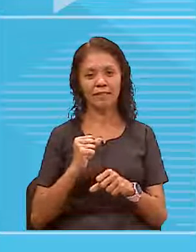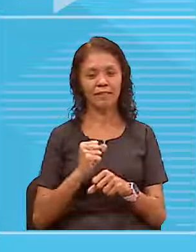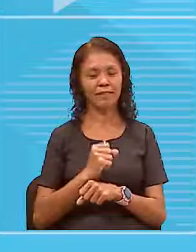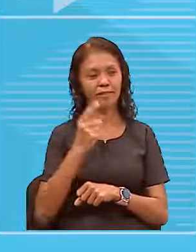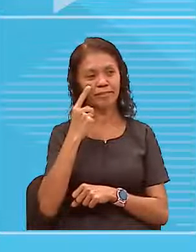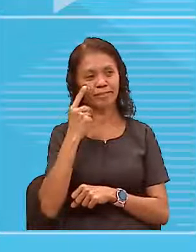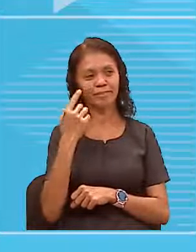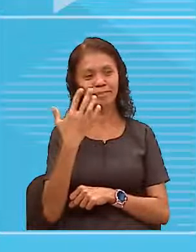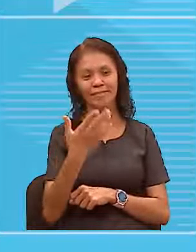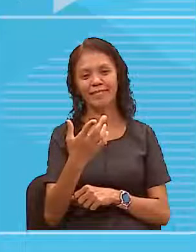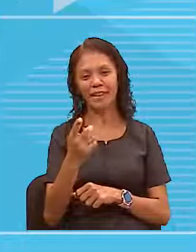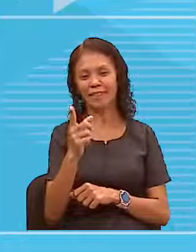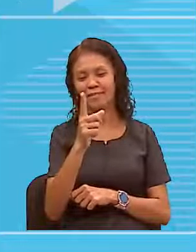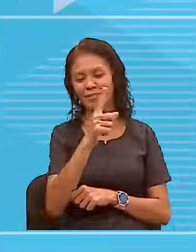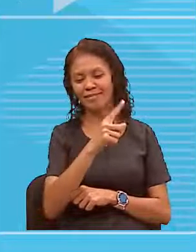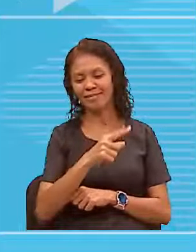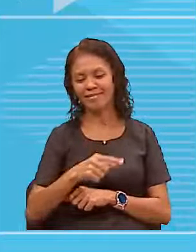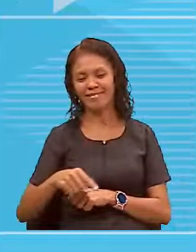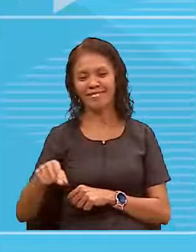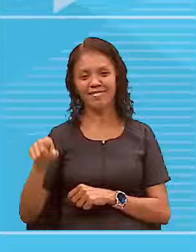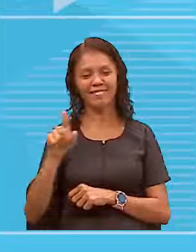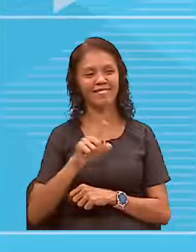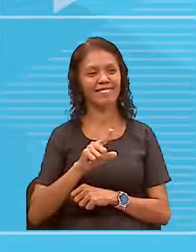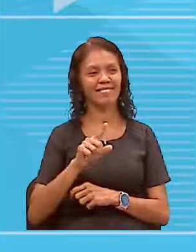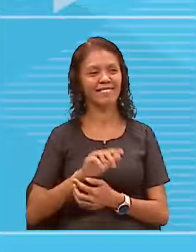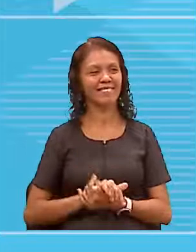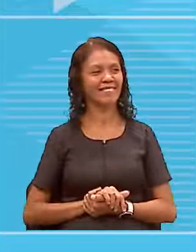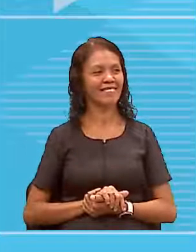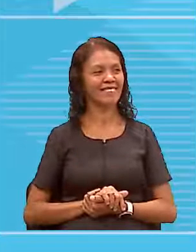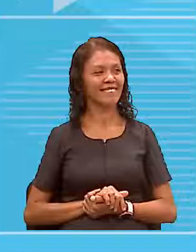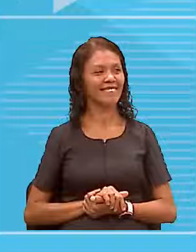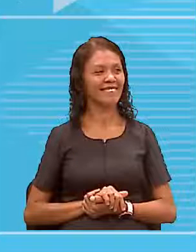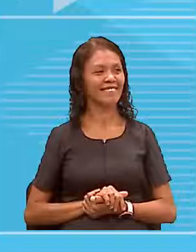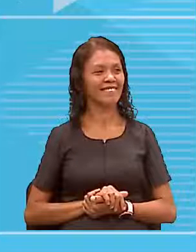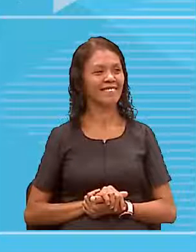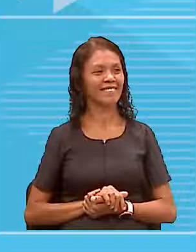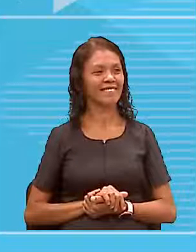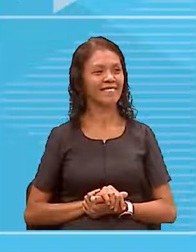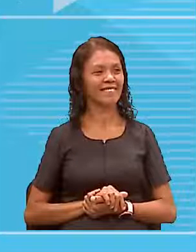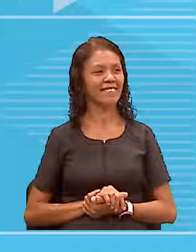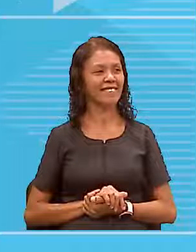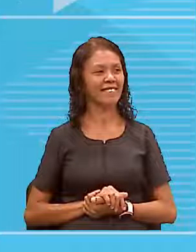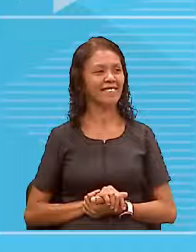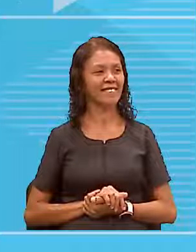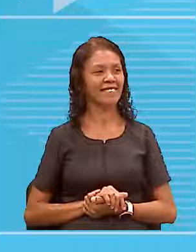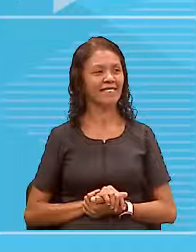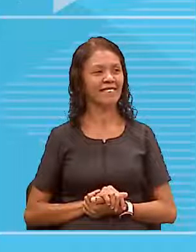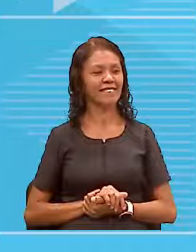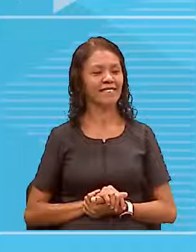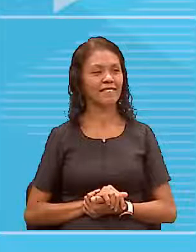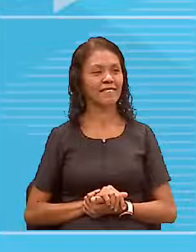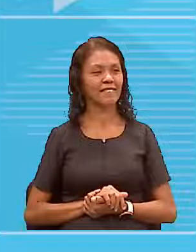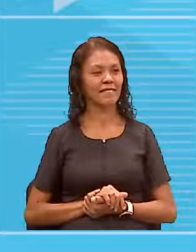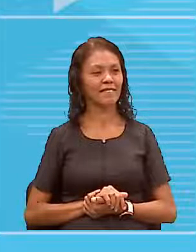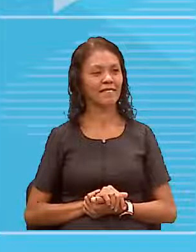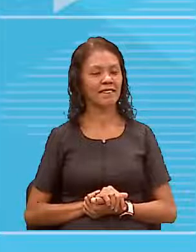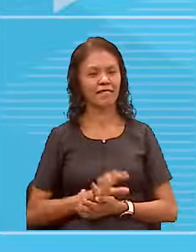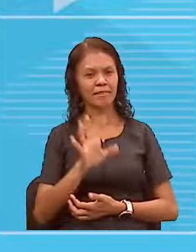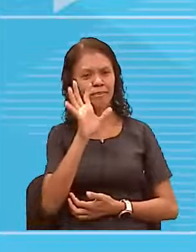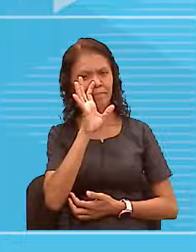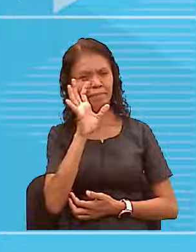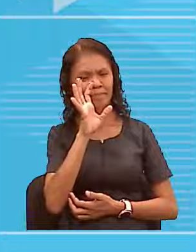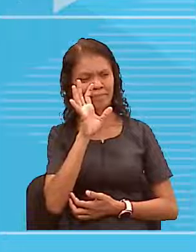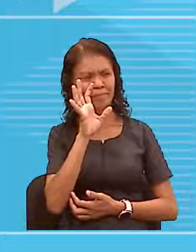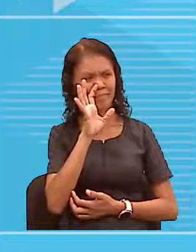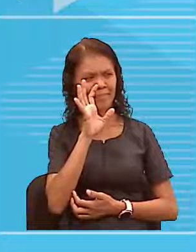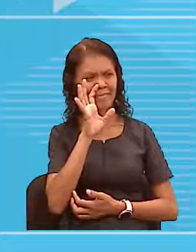ó. Esse cálculo matemático. Eu vou fazer uma coisa diferente. Porque às vezes a gente olha para o quadro, a gente